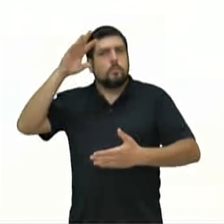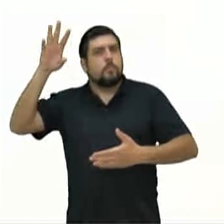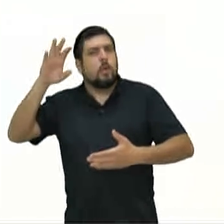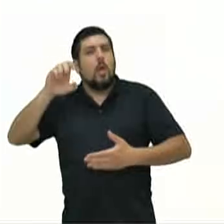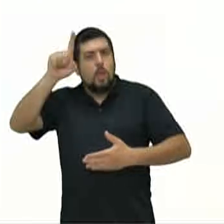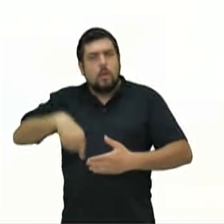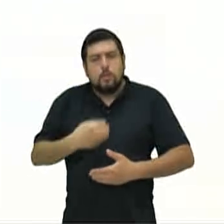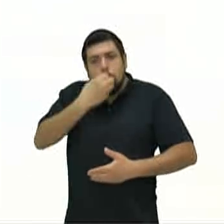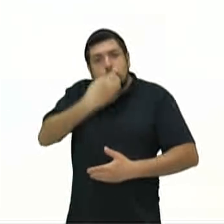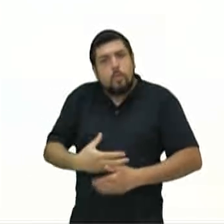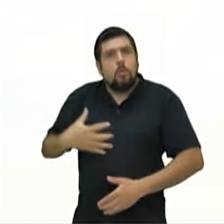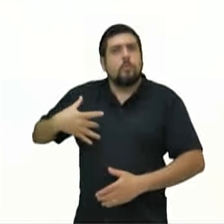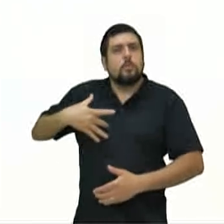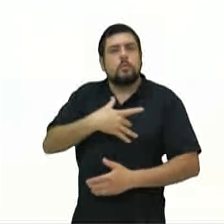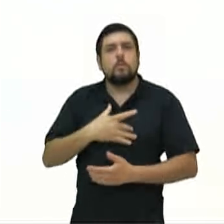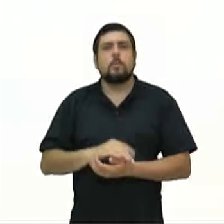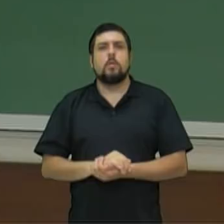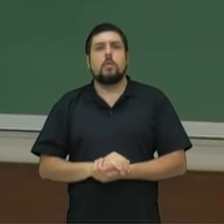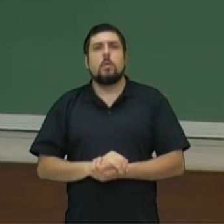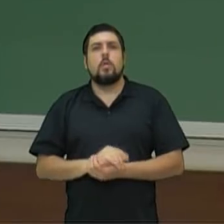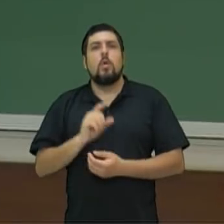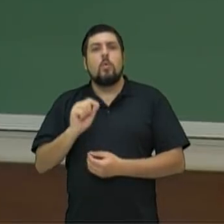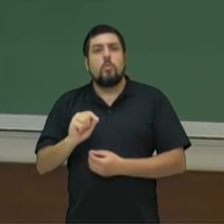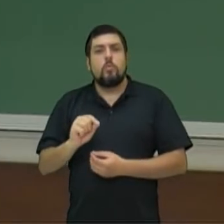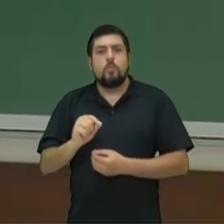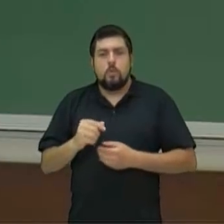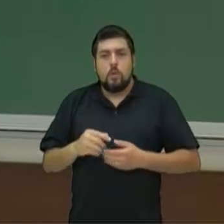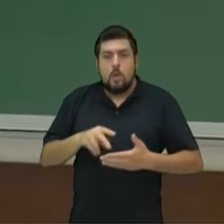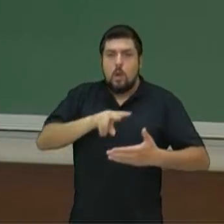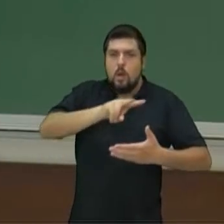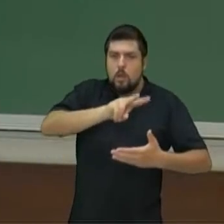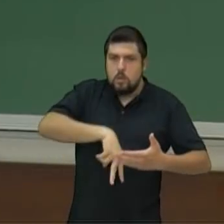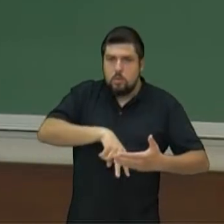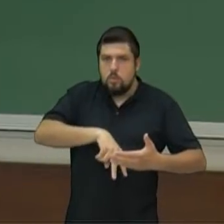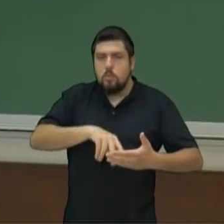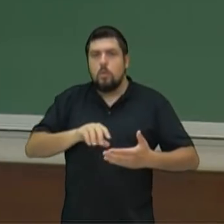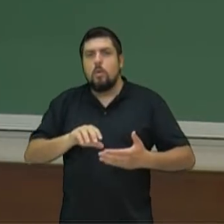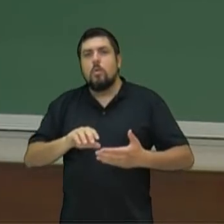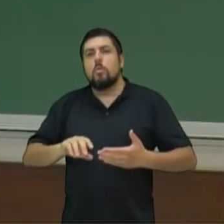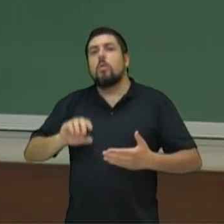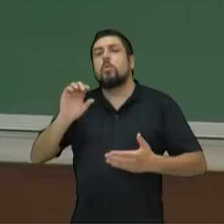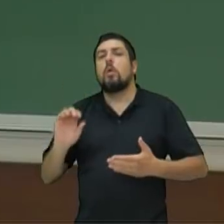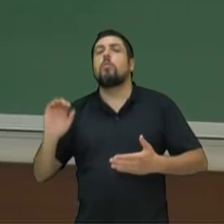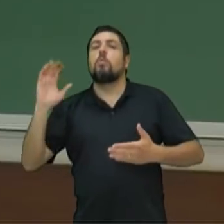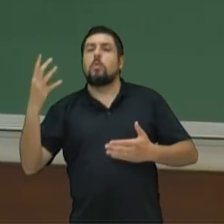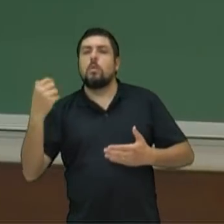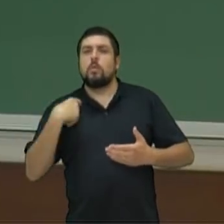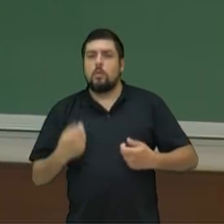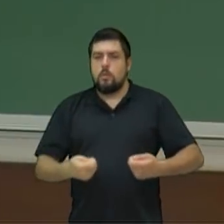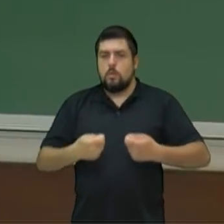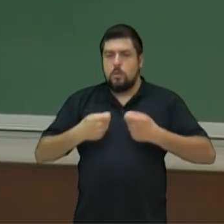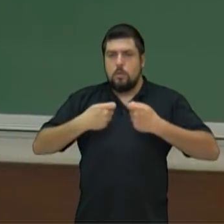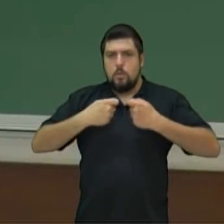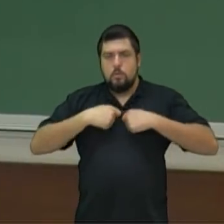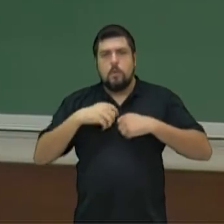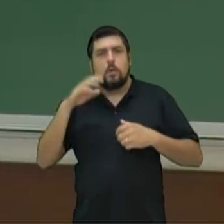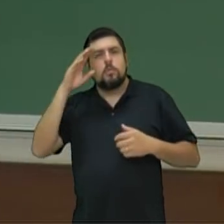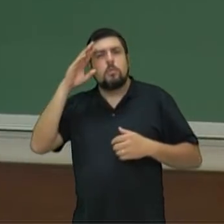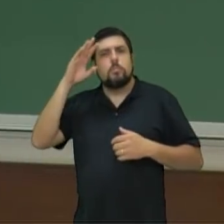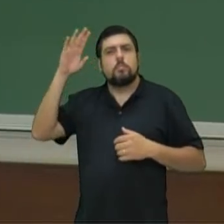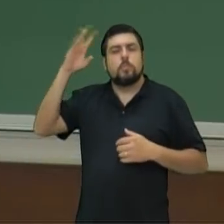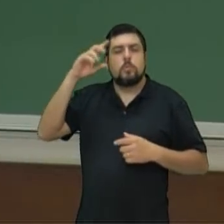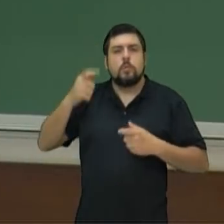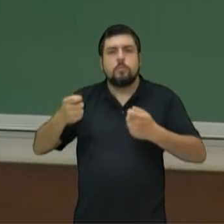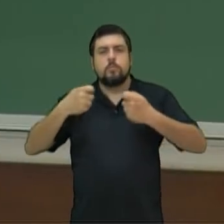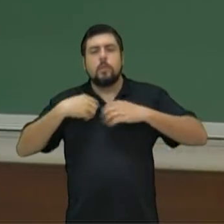saudável. Este argumento é baseado na relação de causa e consequência. A leitura causa uma sensação de mais